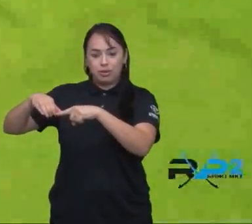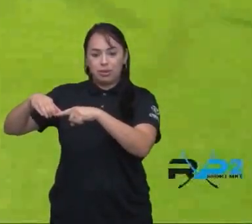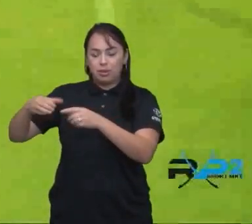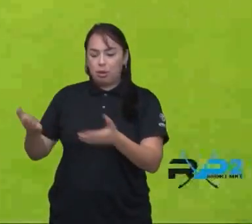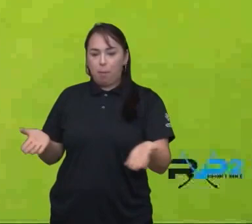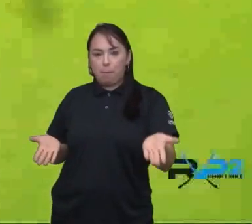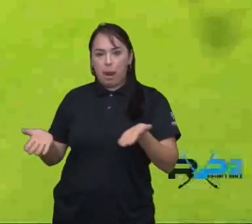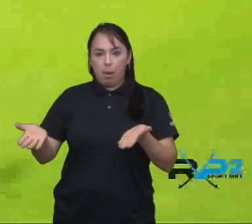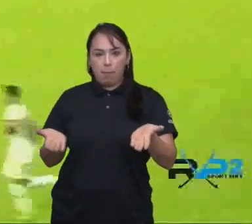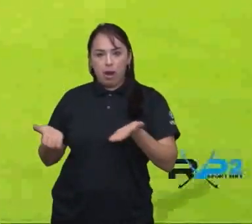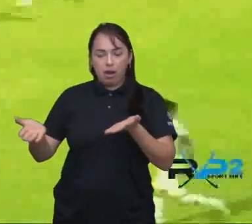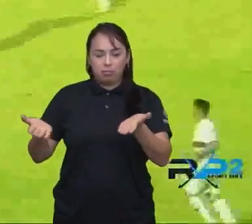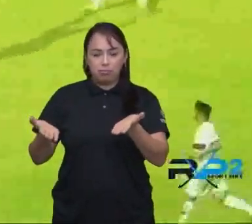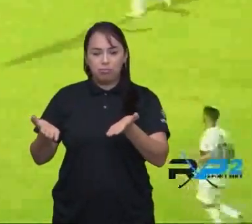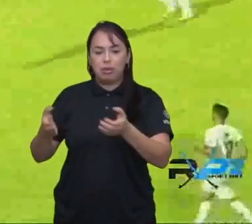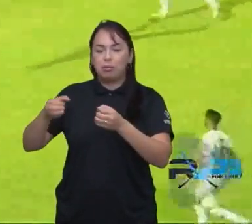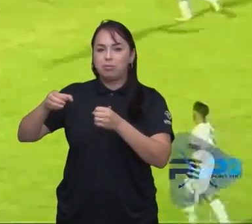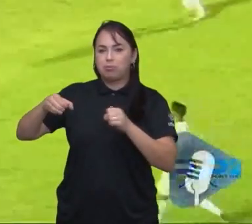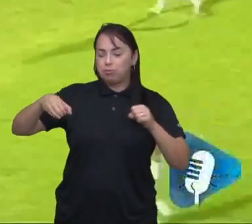este golaço do meio de campo.